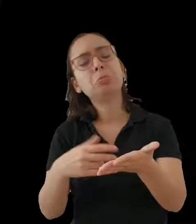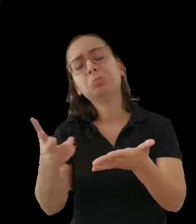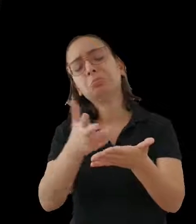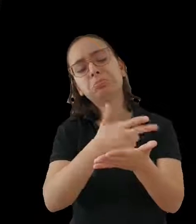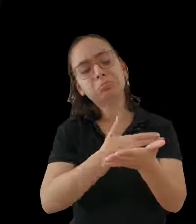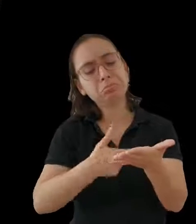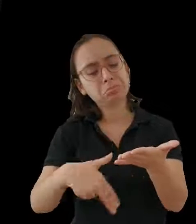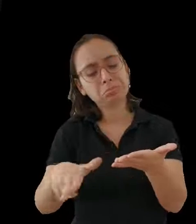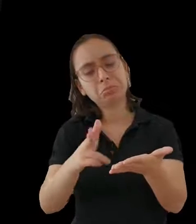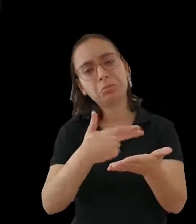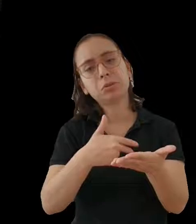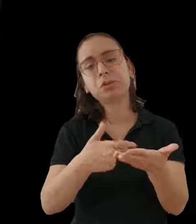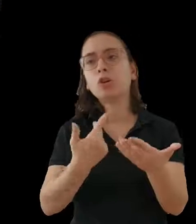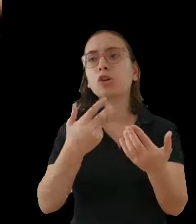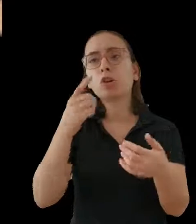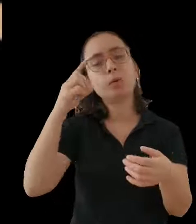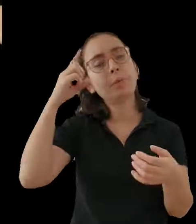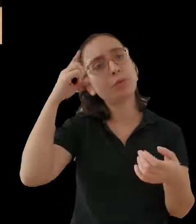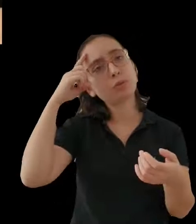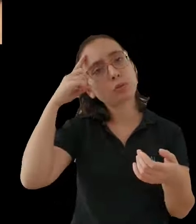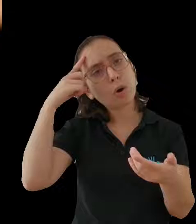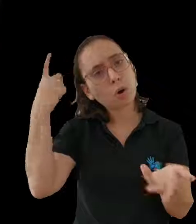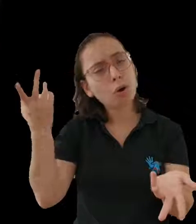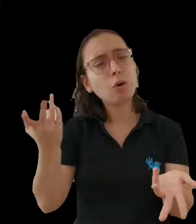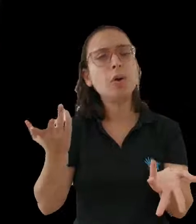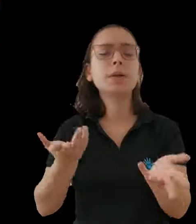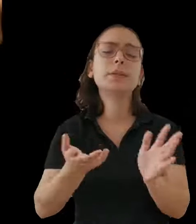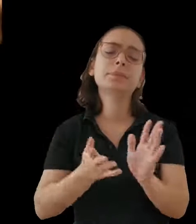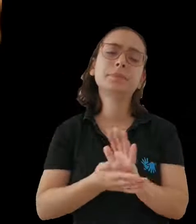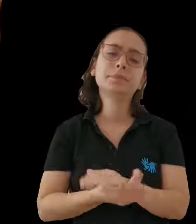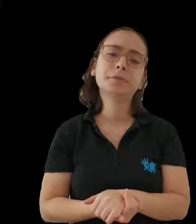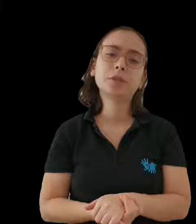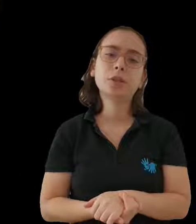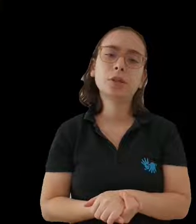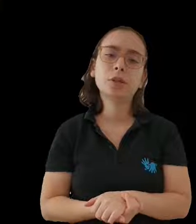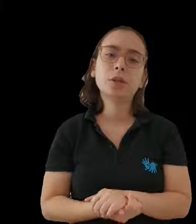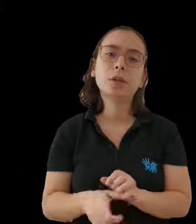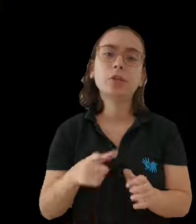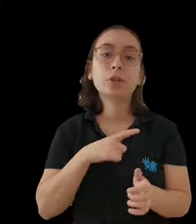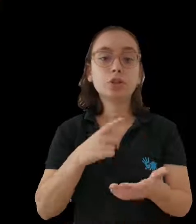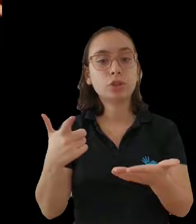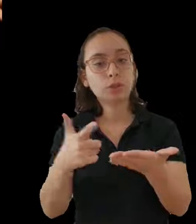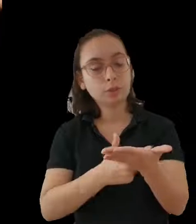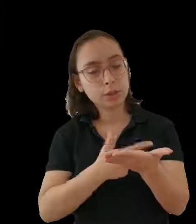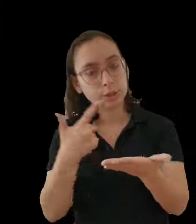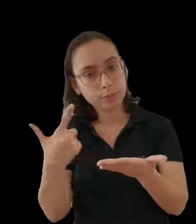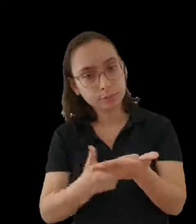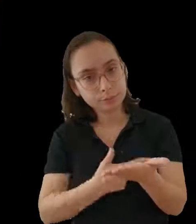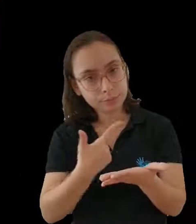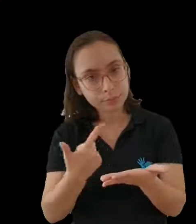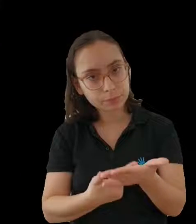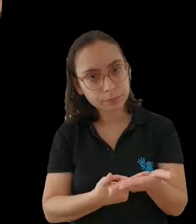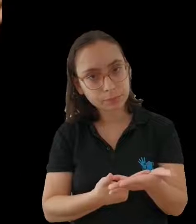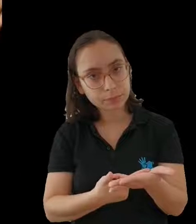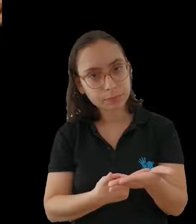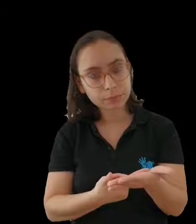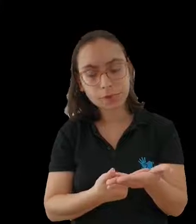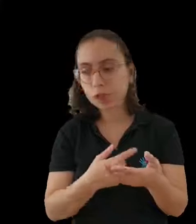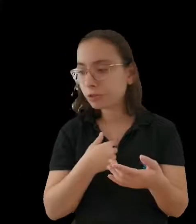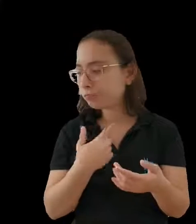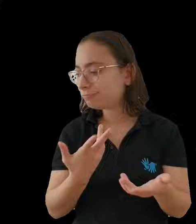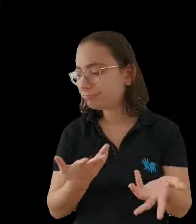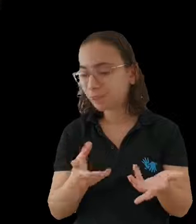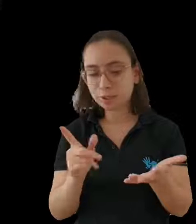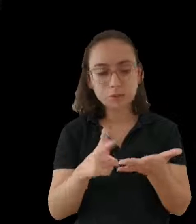o ilustrador ou como a edição pensou, o autor pensou. Quando a gente tem um livro, eu não